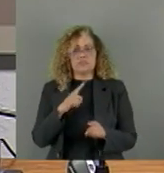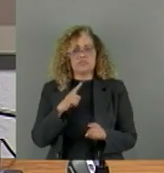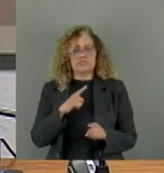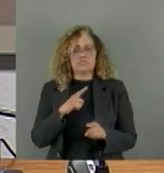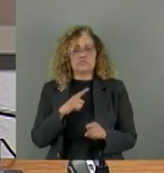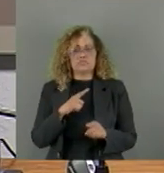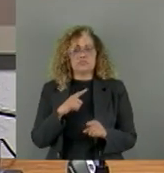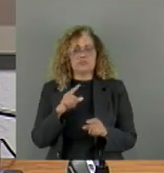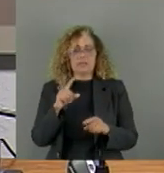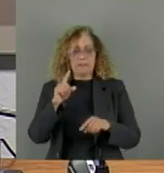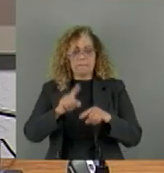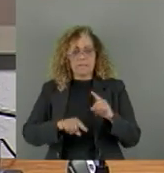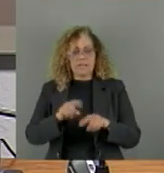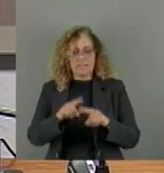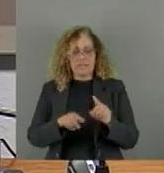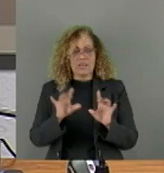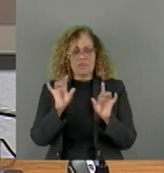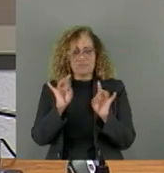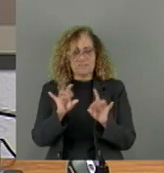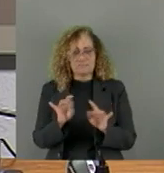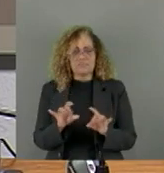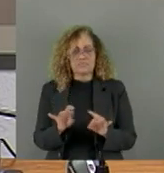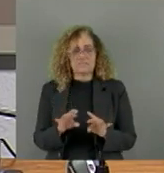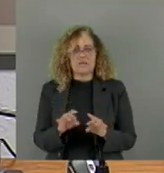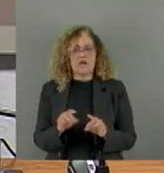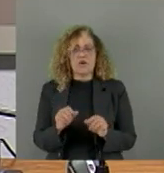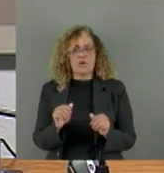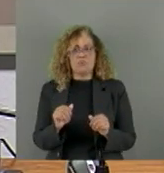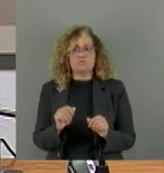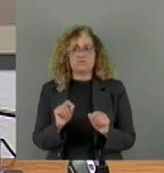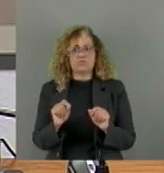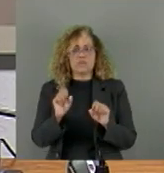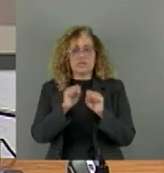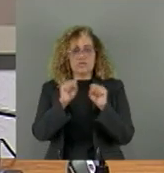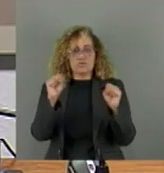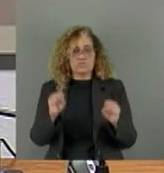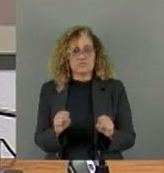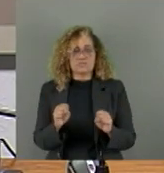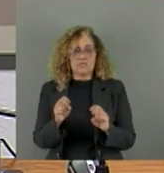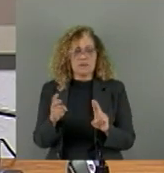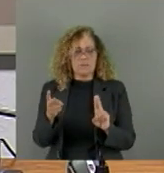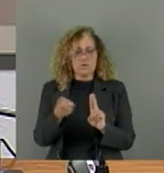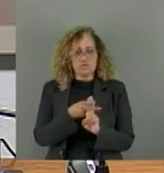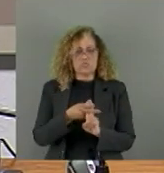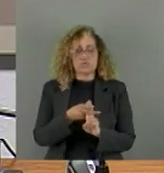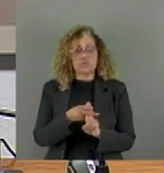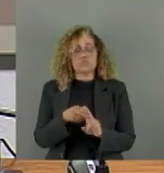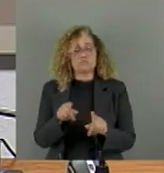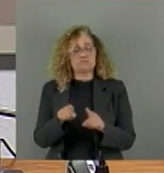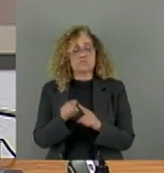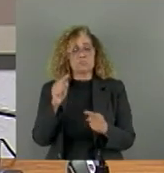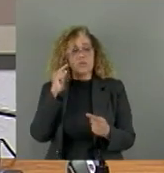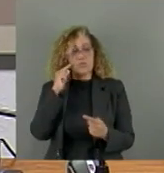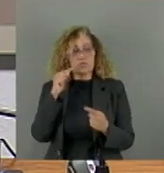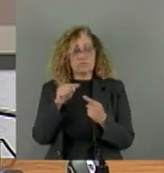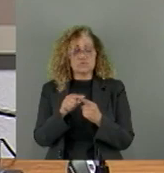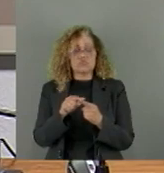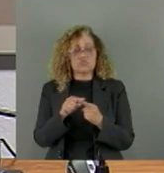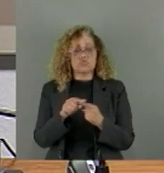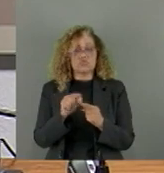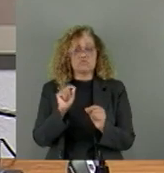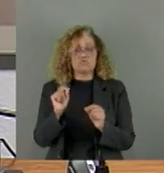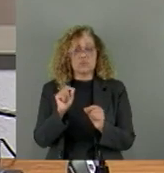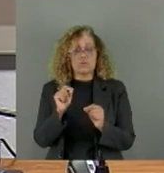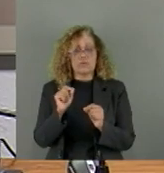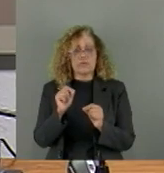próteses e materiais especiais no âmbito do Sistema Único de Saúde, com ênfase nos itens voltados à